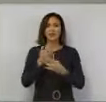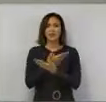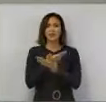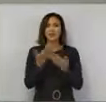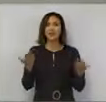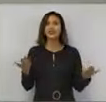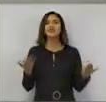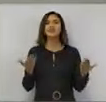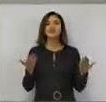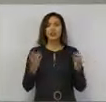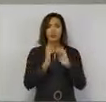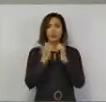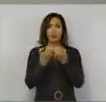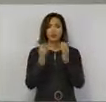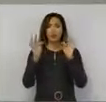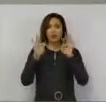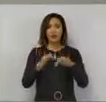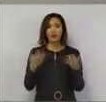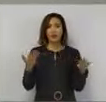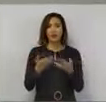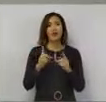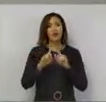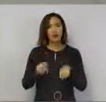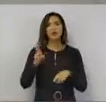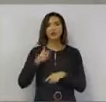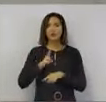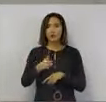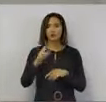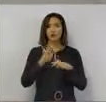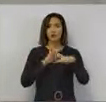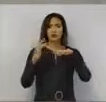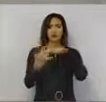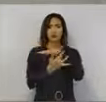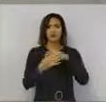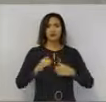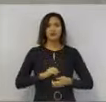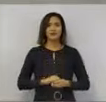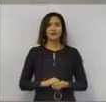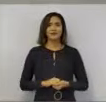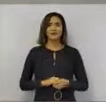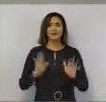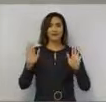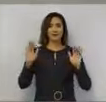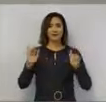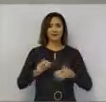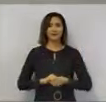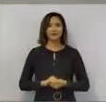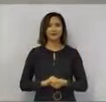todas. O evento encerra aqui nesse momento, mas continua nas redes sociais. Até breve.